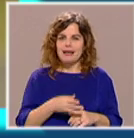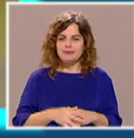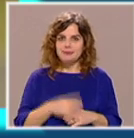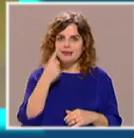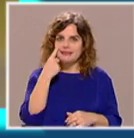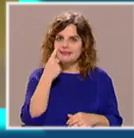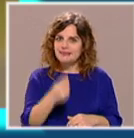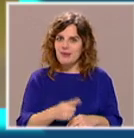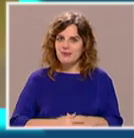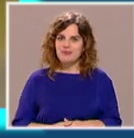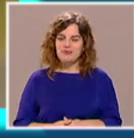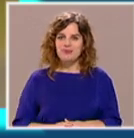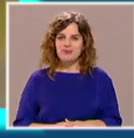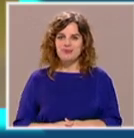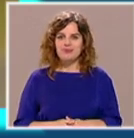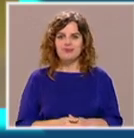então atentos.